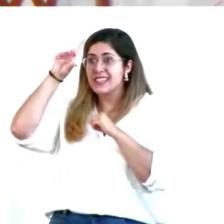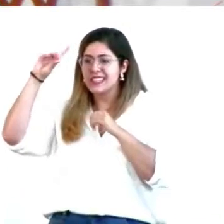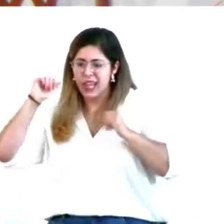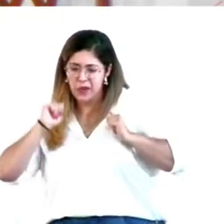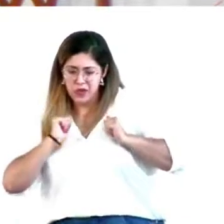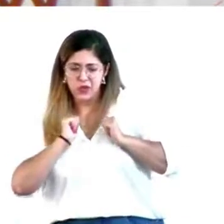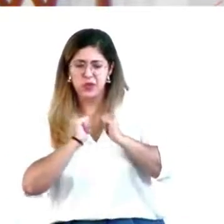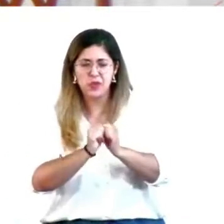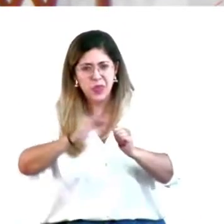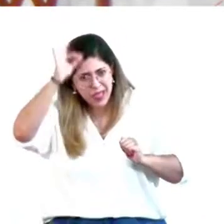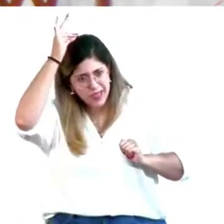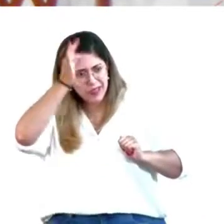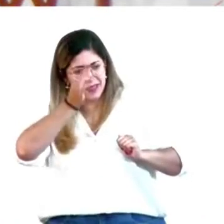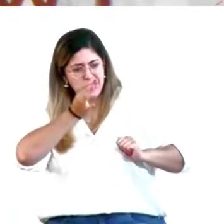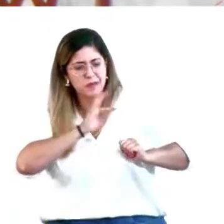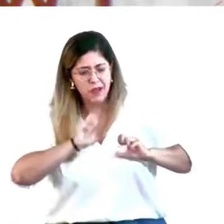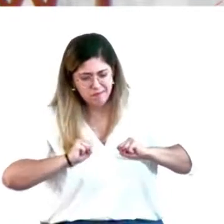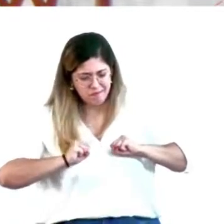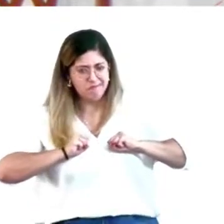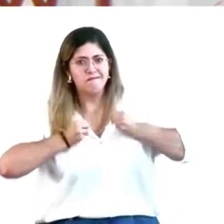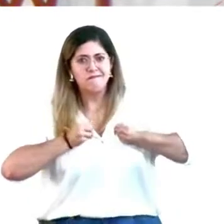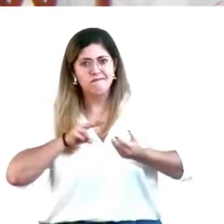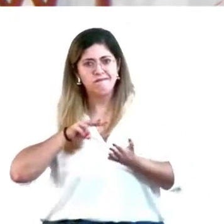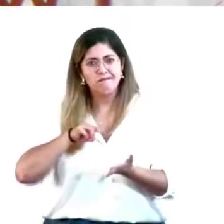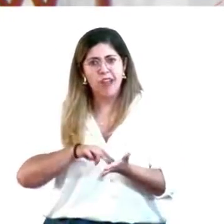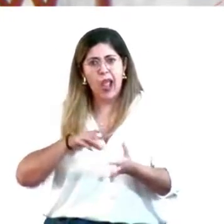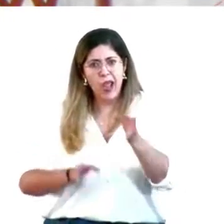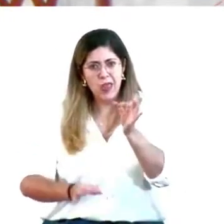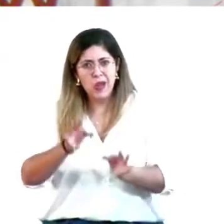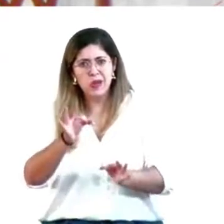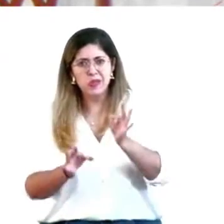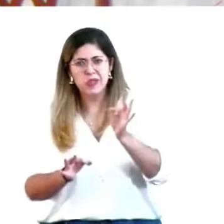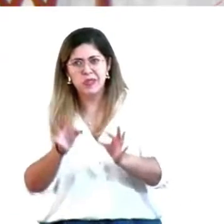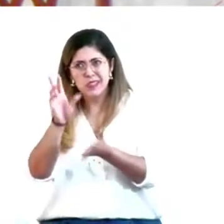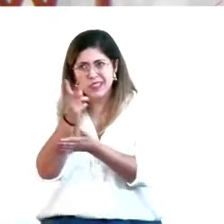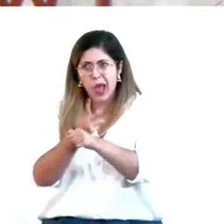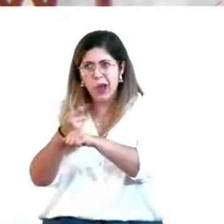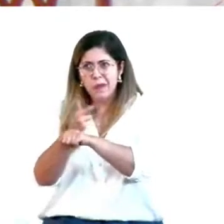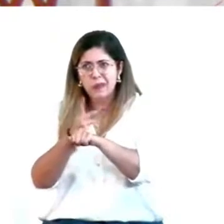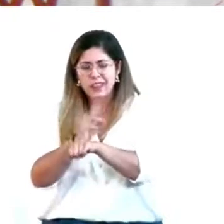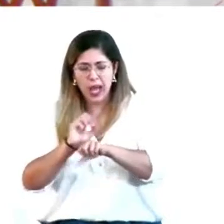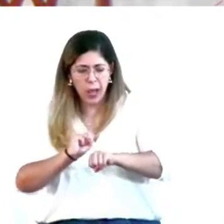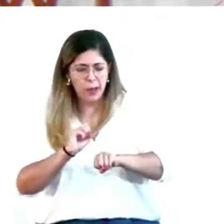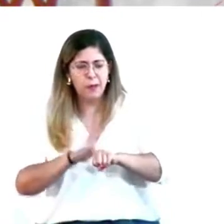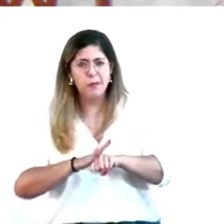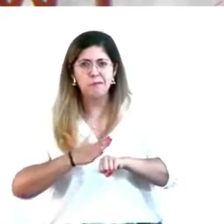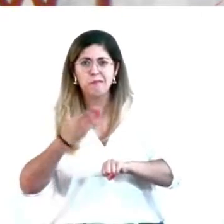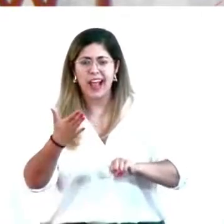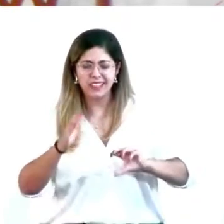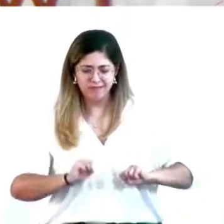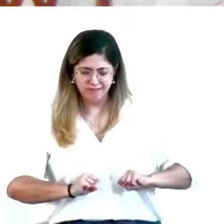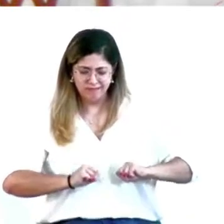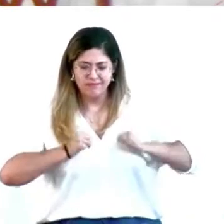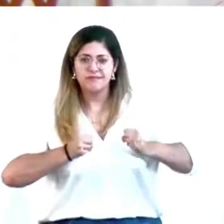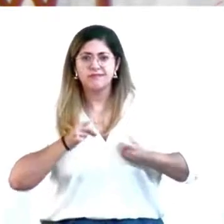Deus aplica, Ele te convence da justiça e do juízo, Ele revela para você o caminho da verdade, Ele